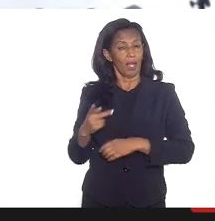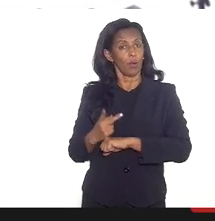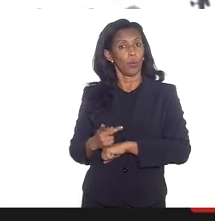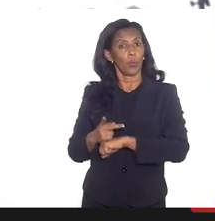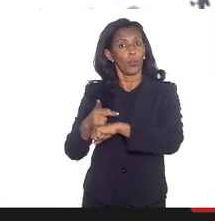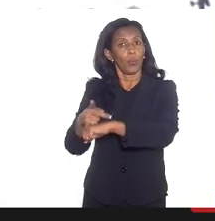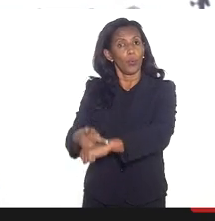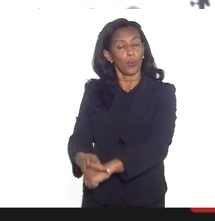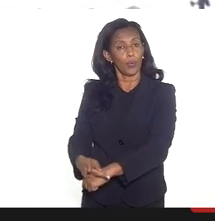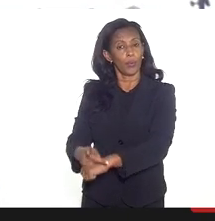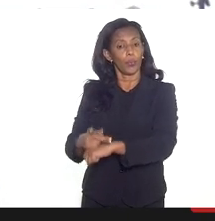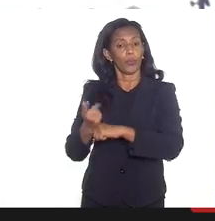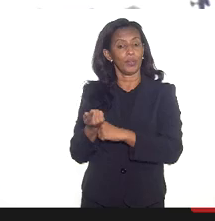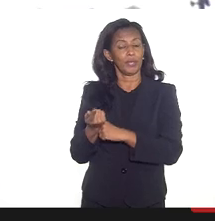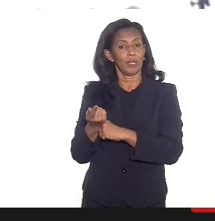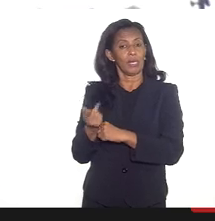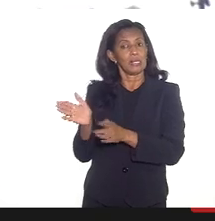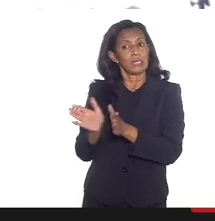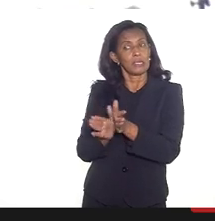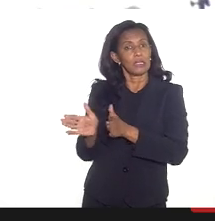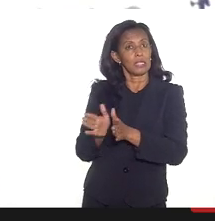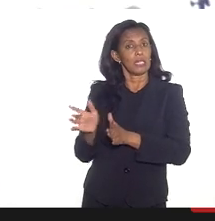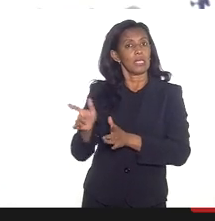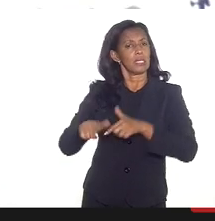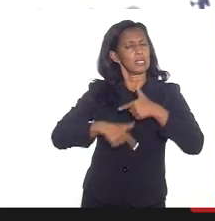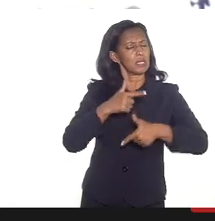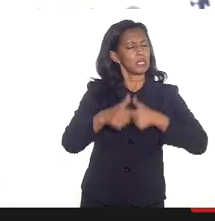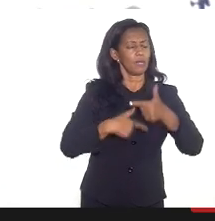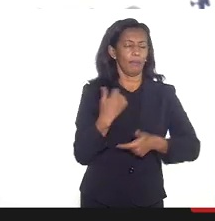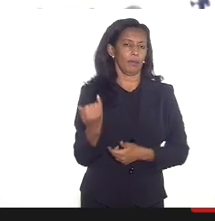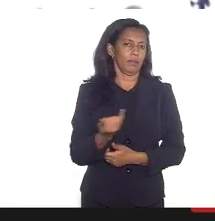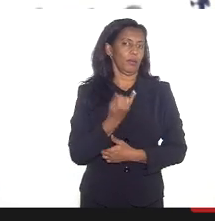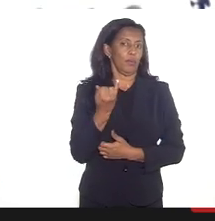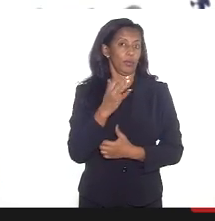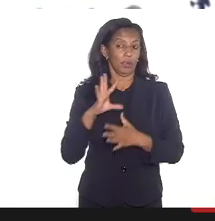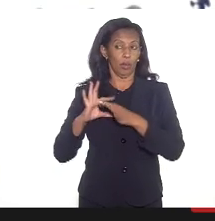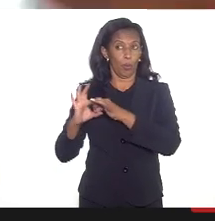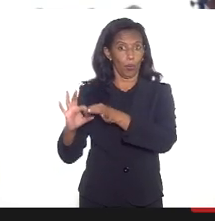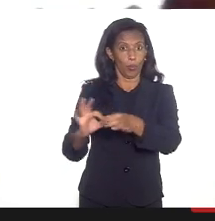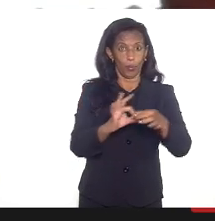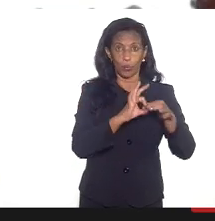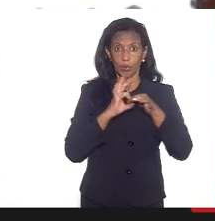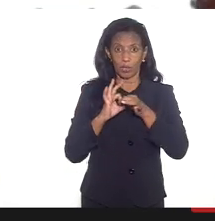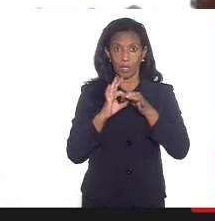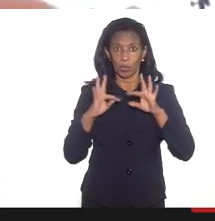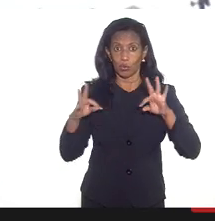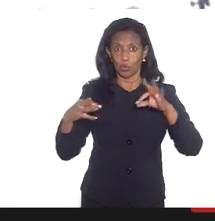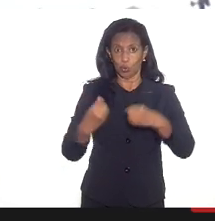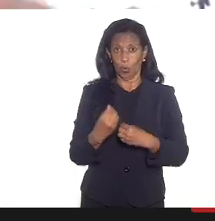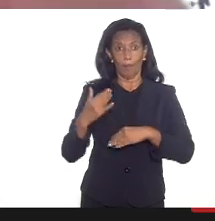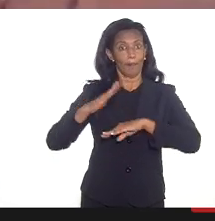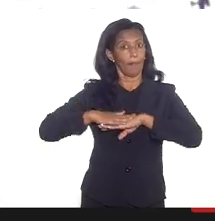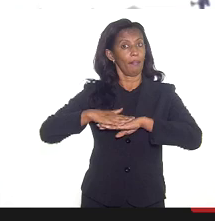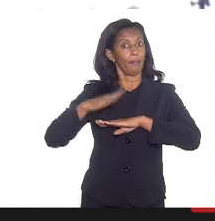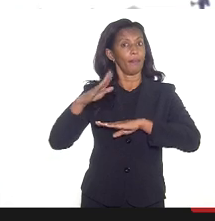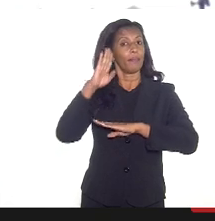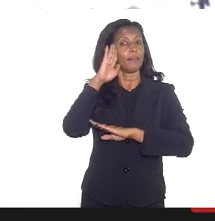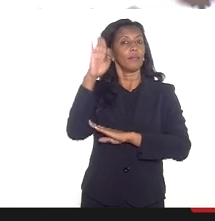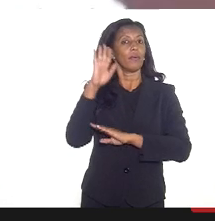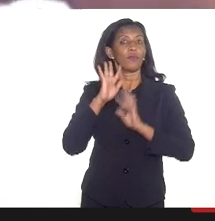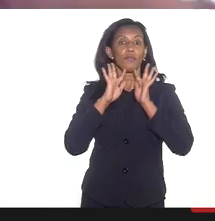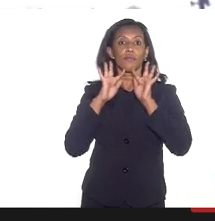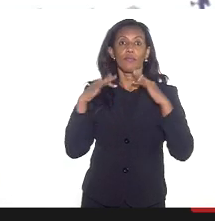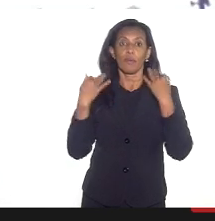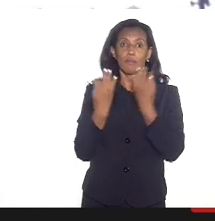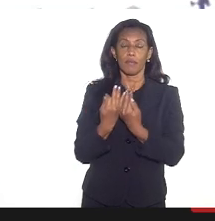busque esse acesso a esse serviço tão importante. Então, a união de todos, inclusive do núcleo familiar, é